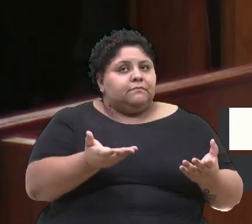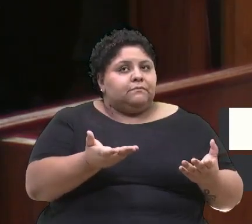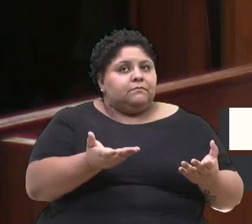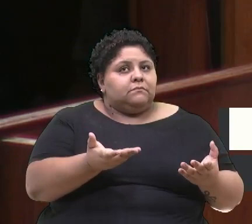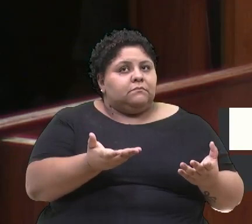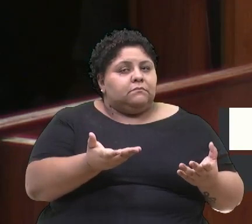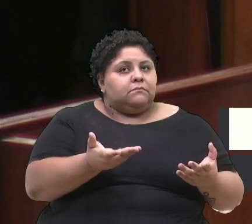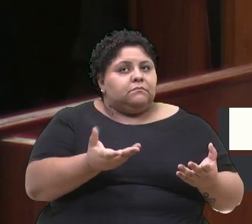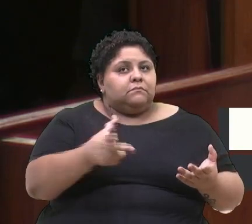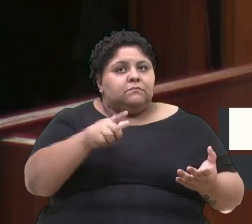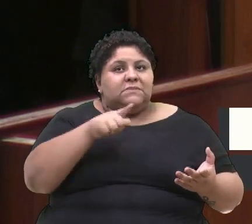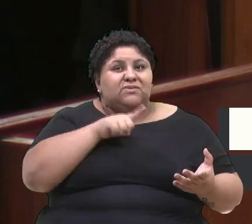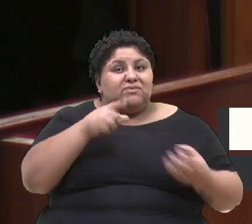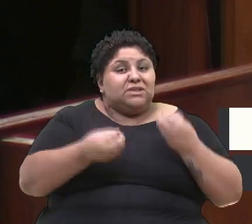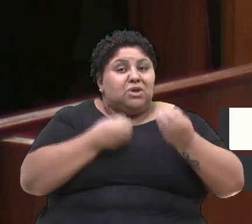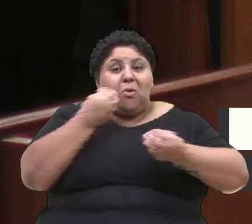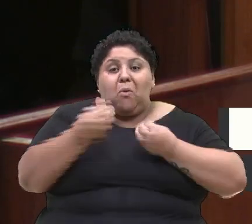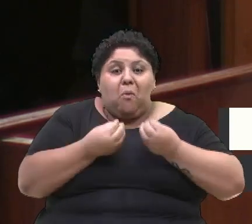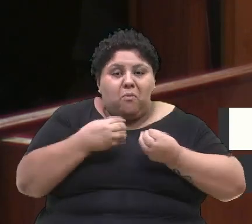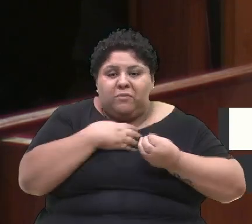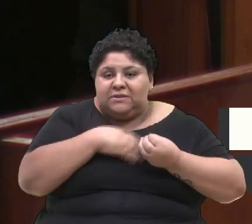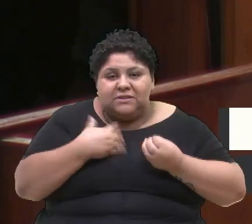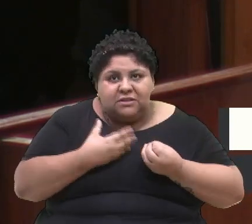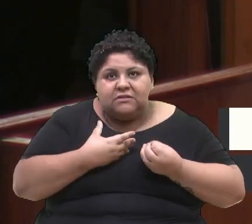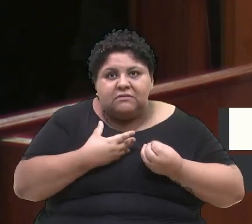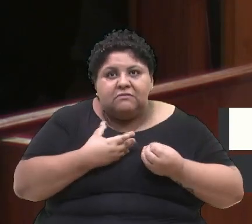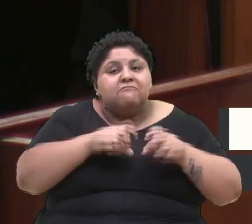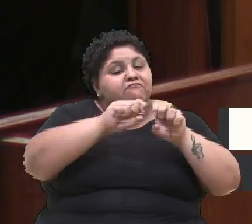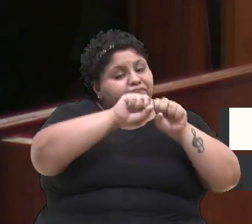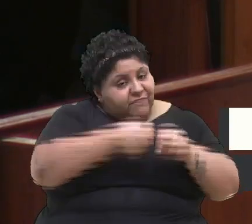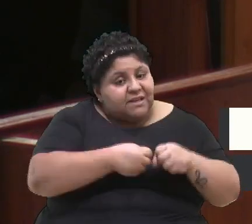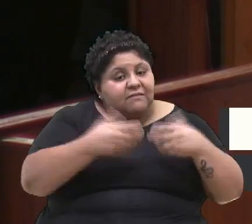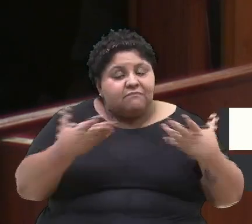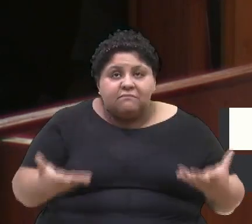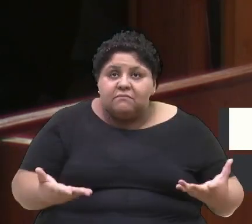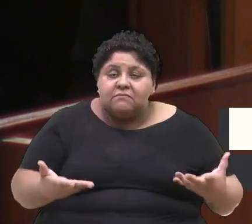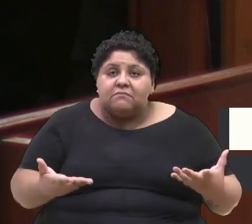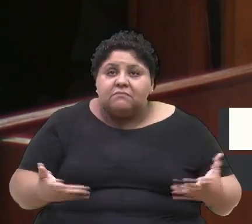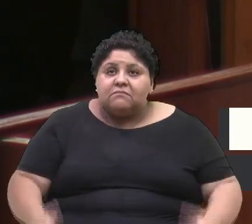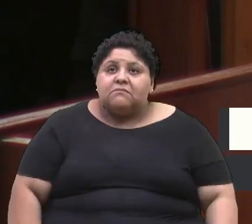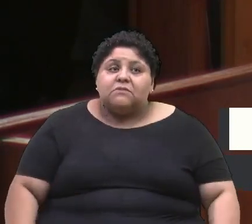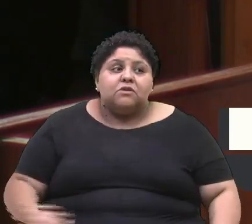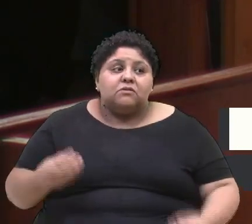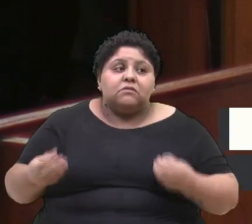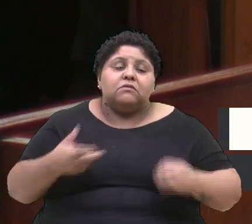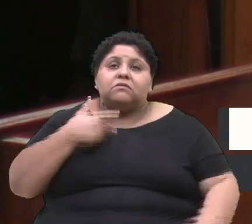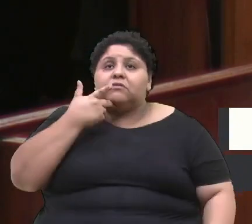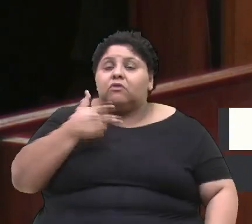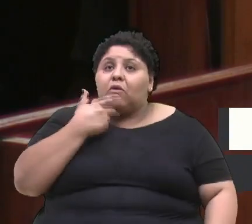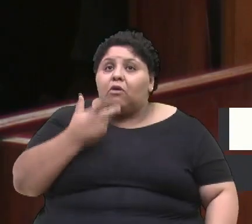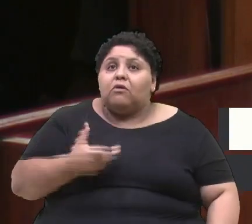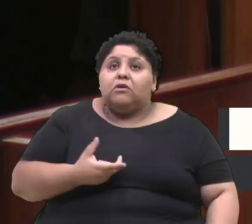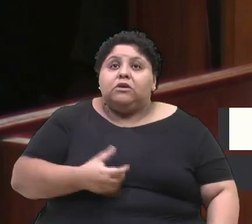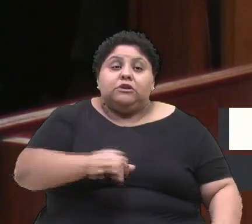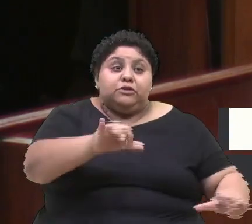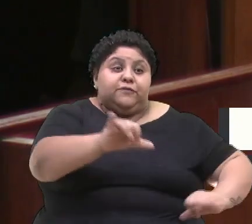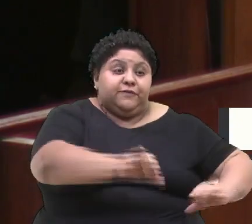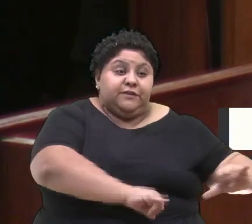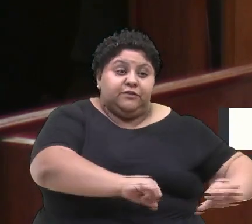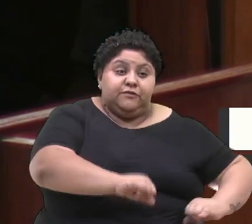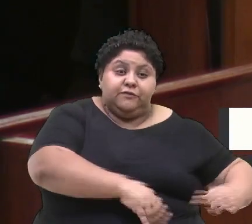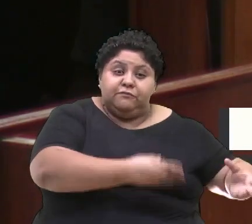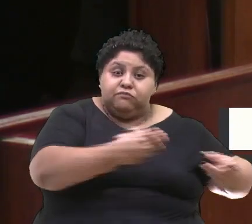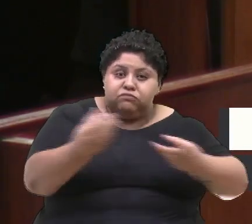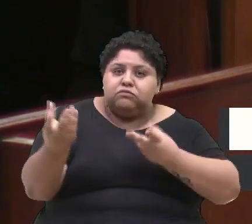desta forma. Vai quebrar. Elas estão aí, como se diz, matando o cachorro a grito. Vai